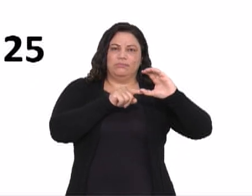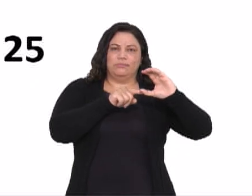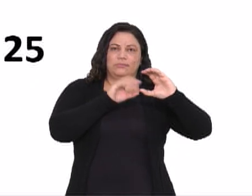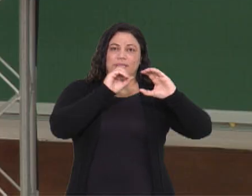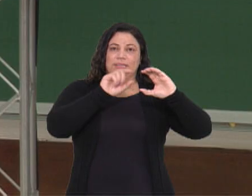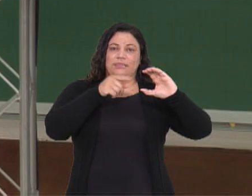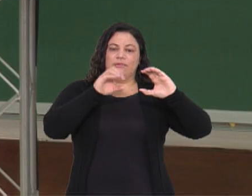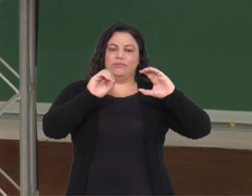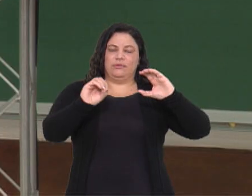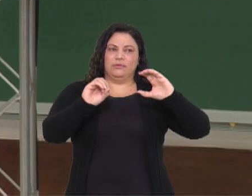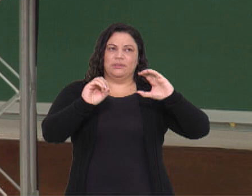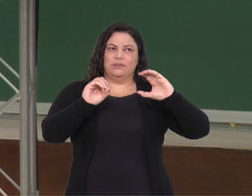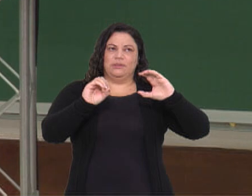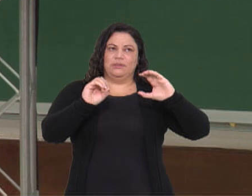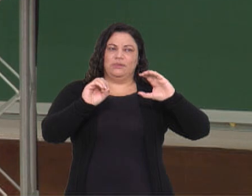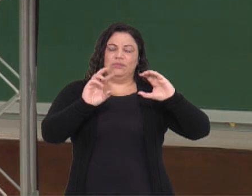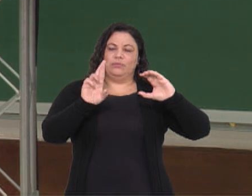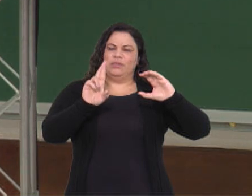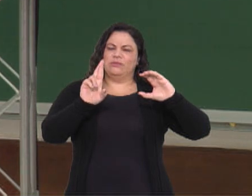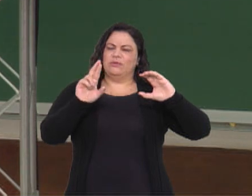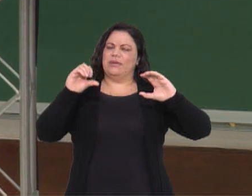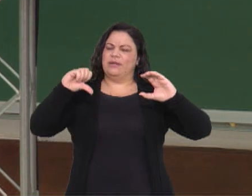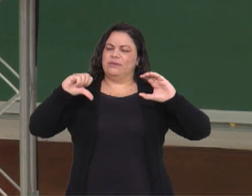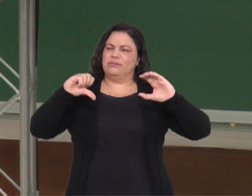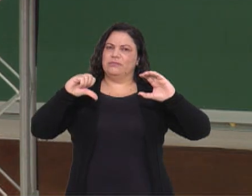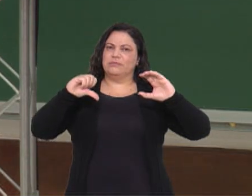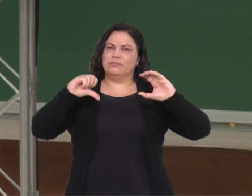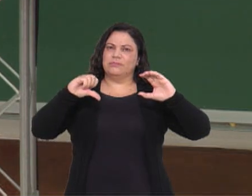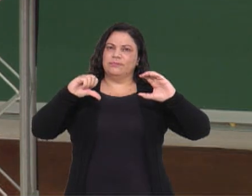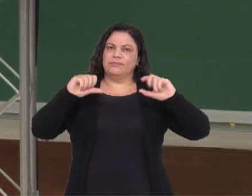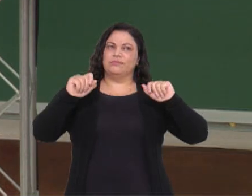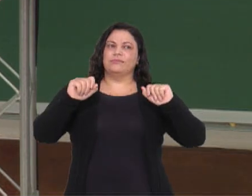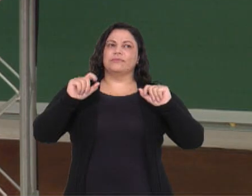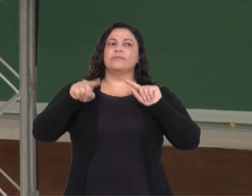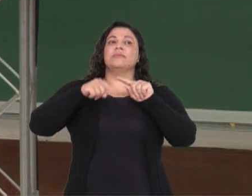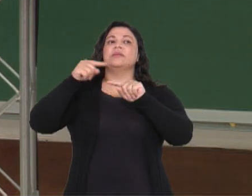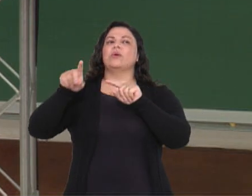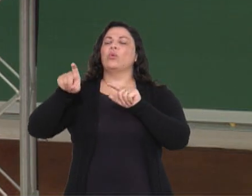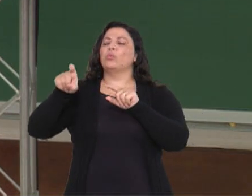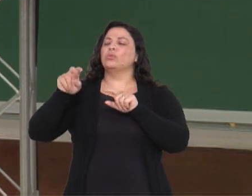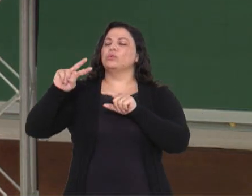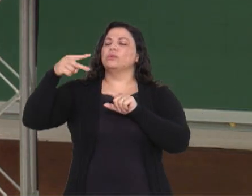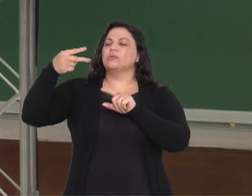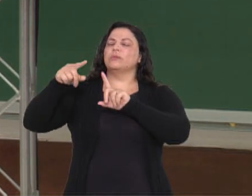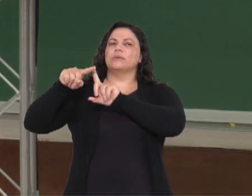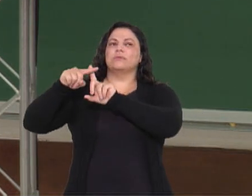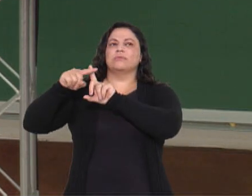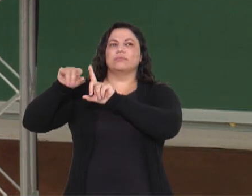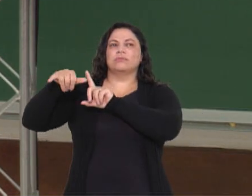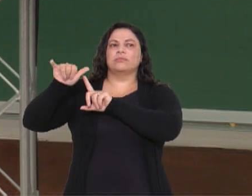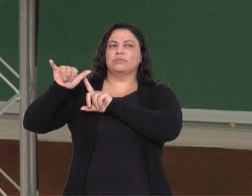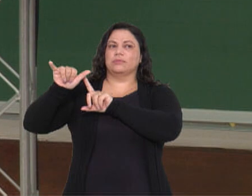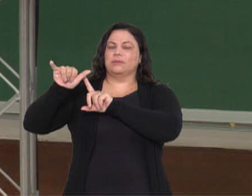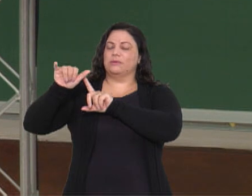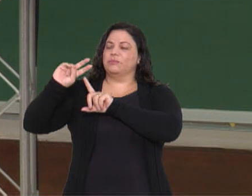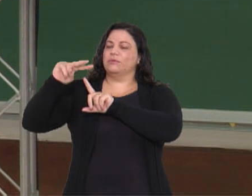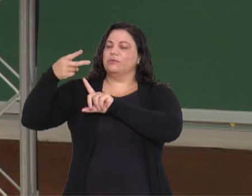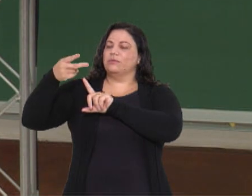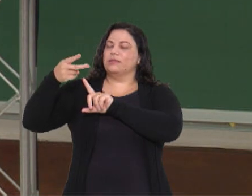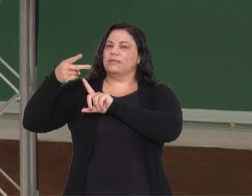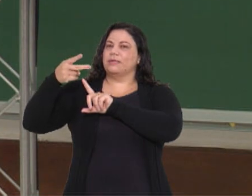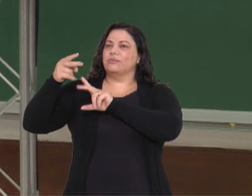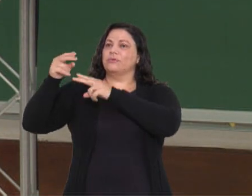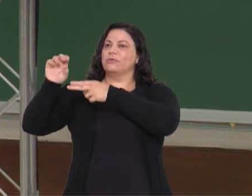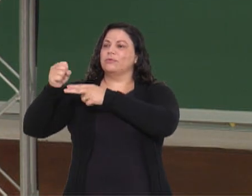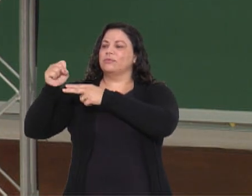dessa circunferência é 9. Logo na fórmula será x ao quadrado mais y ao quadrado, porque o A e o B é 0.